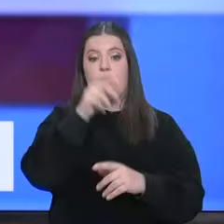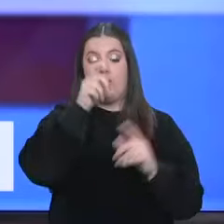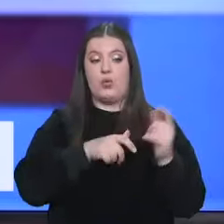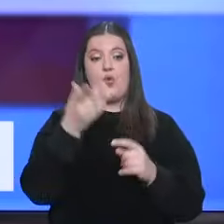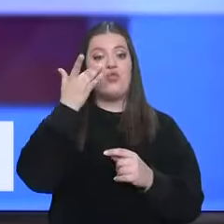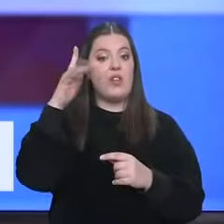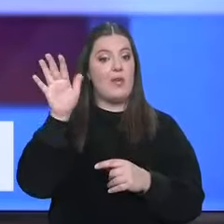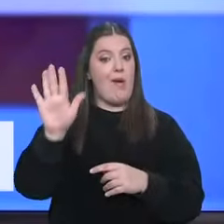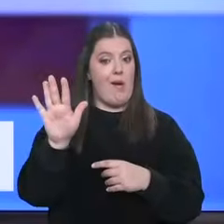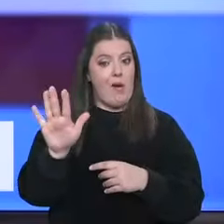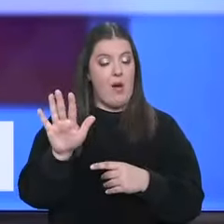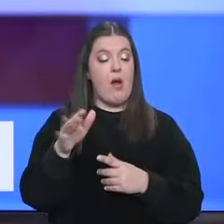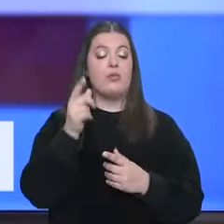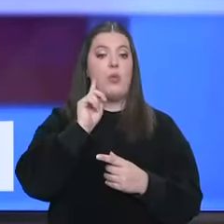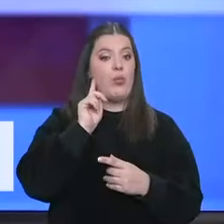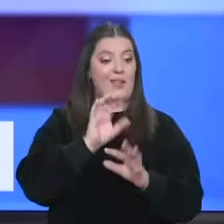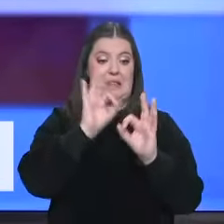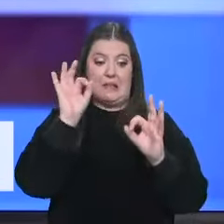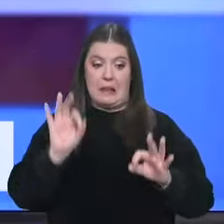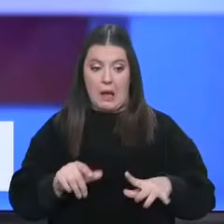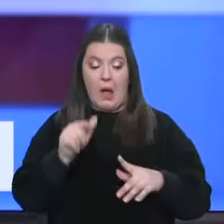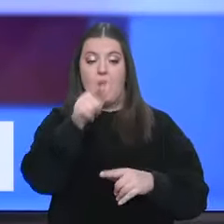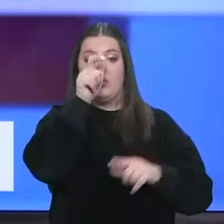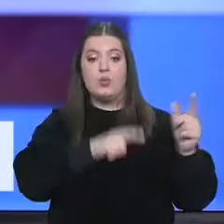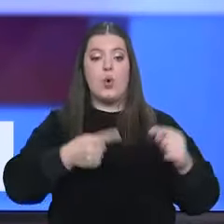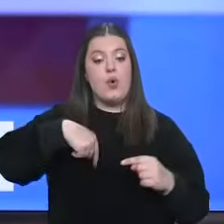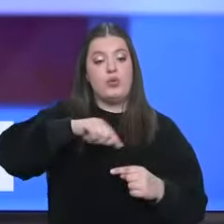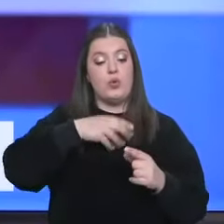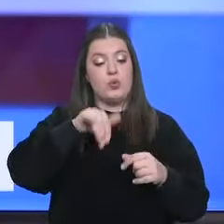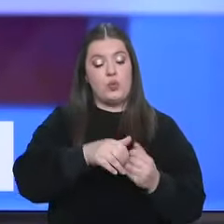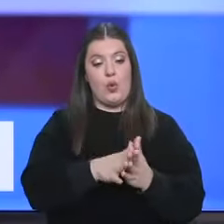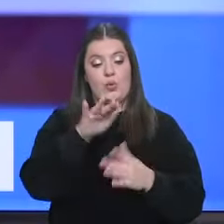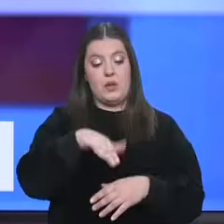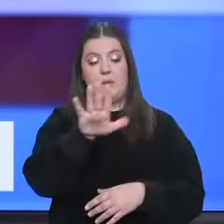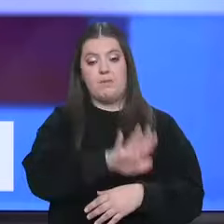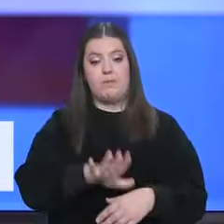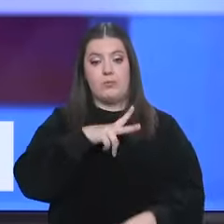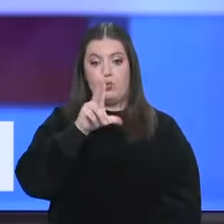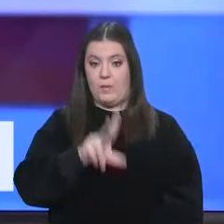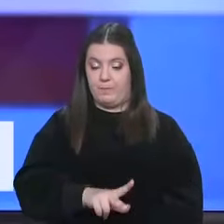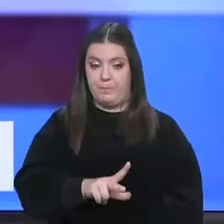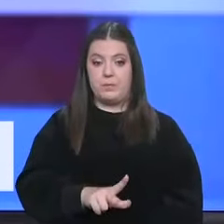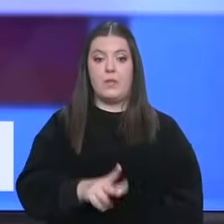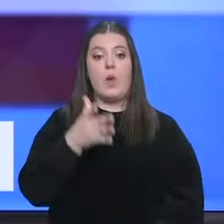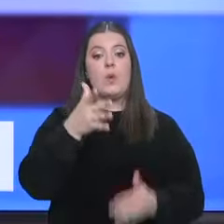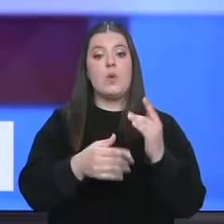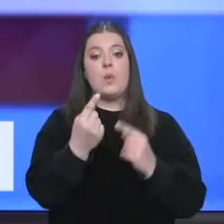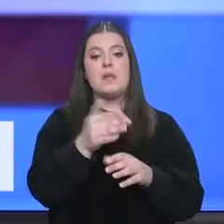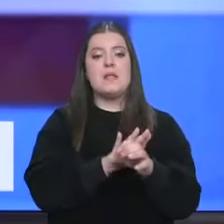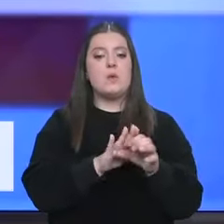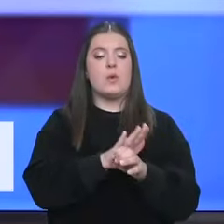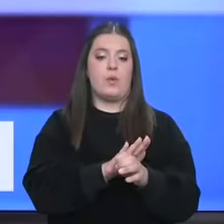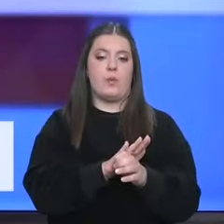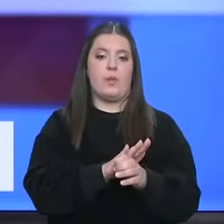estrangeiro são votos tão válidos quanto os de todos nós em território nacional ocorreu aqui uma situação que nunca